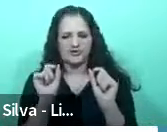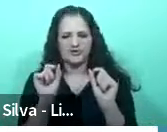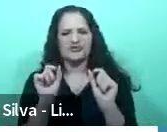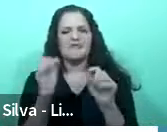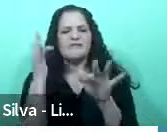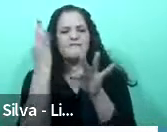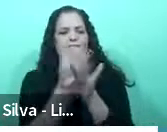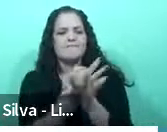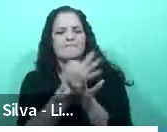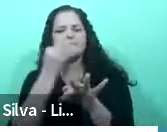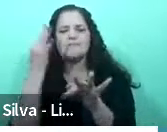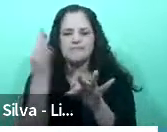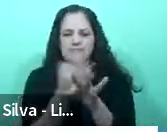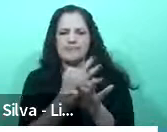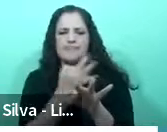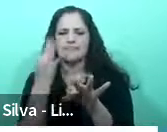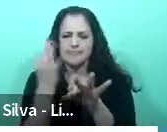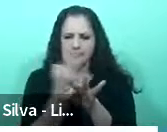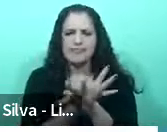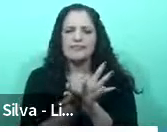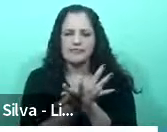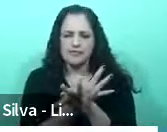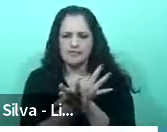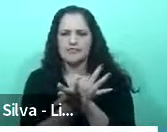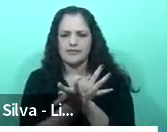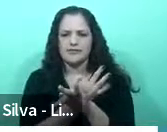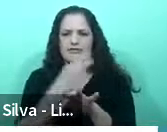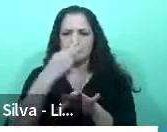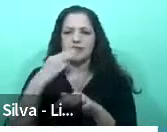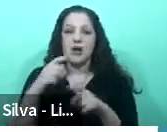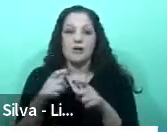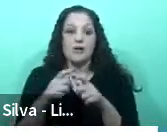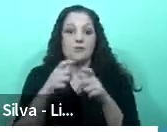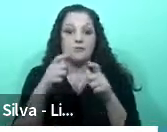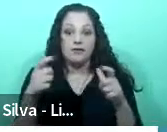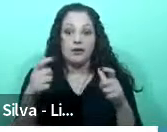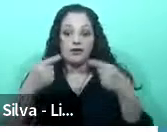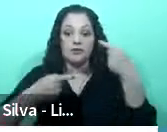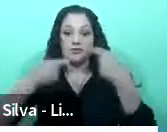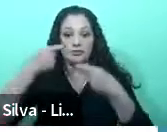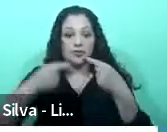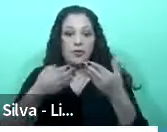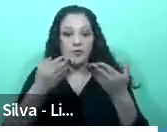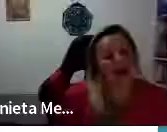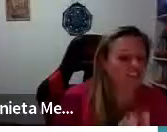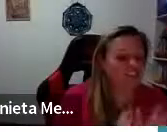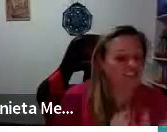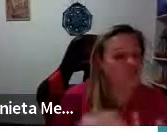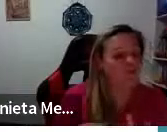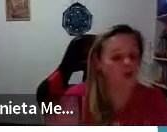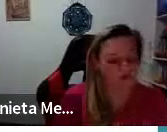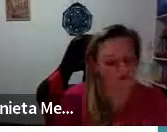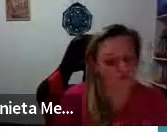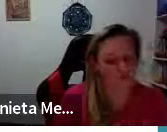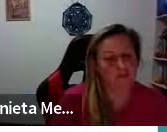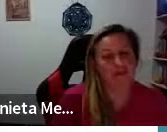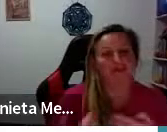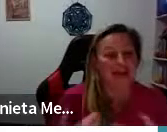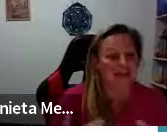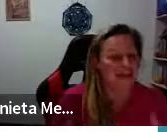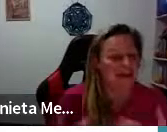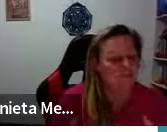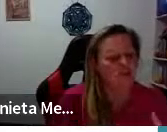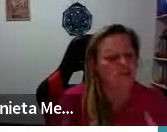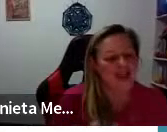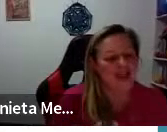resistir macropoliticamente, como a Ronick argumenta. A gente precisa agir igualmente